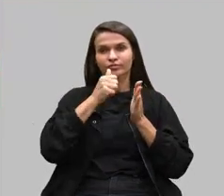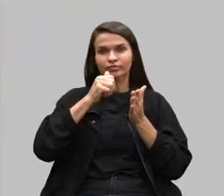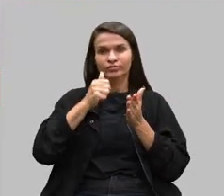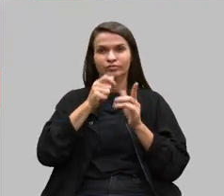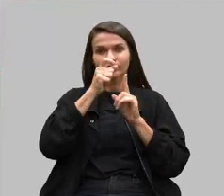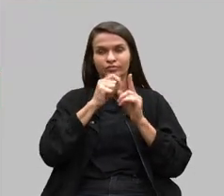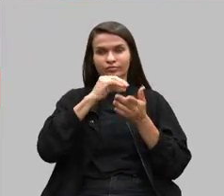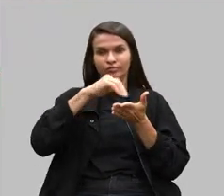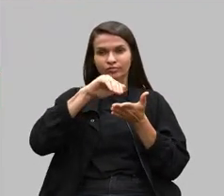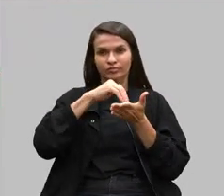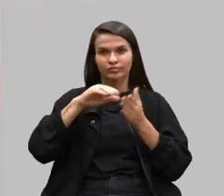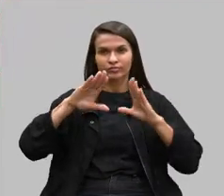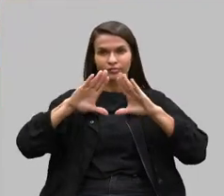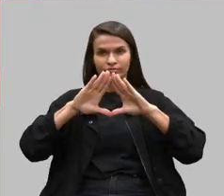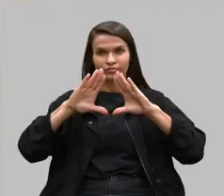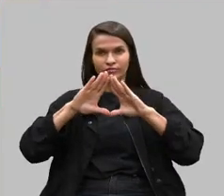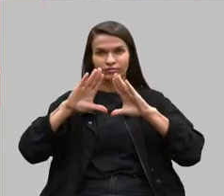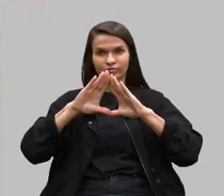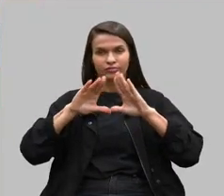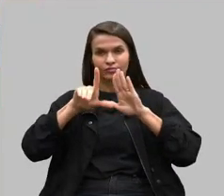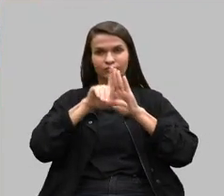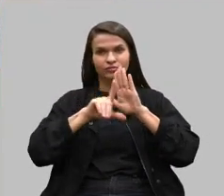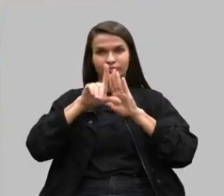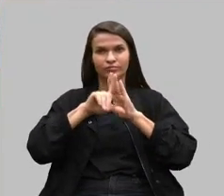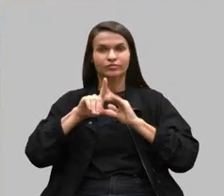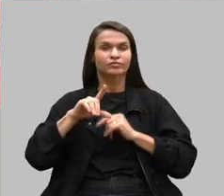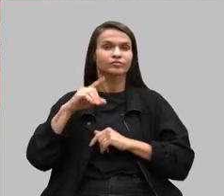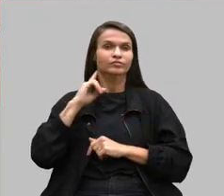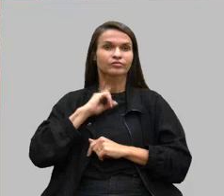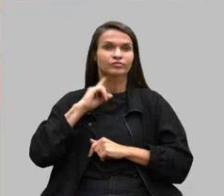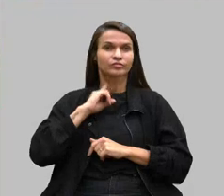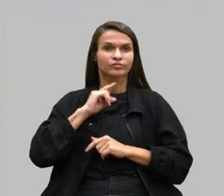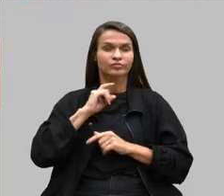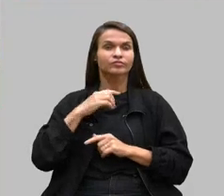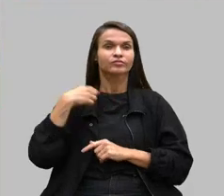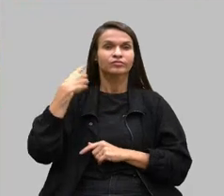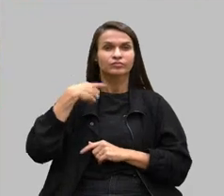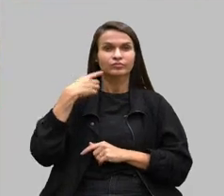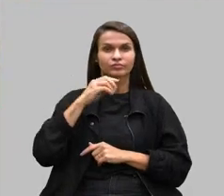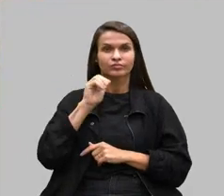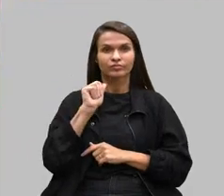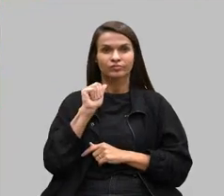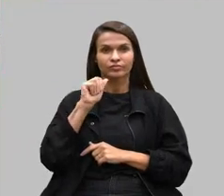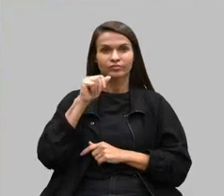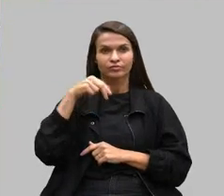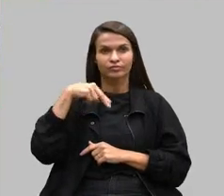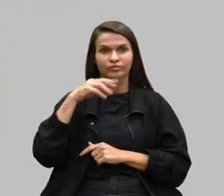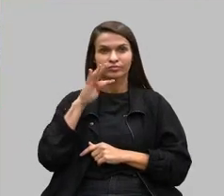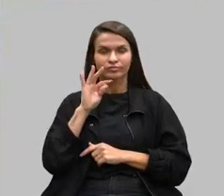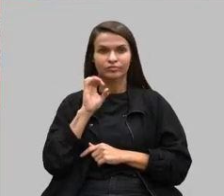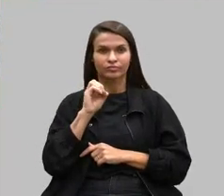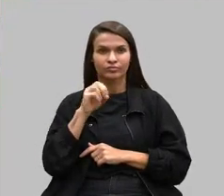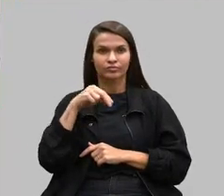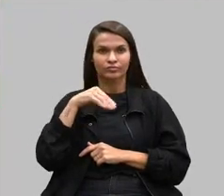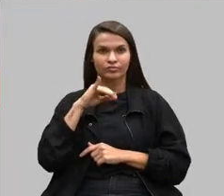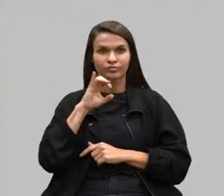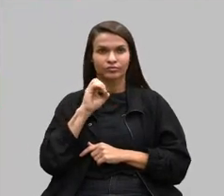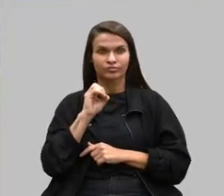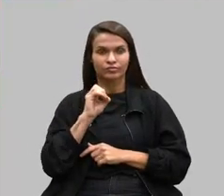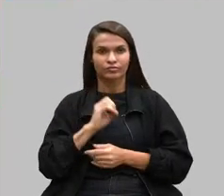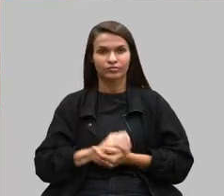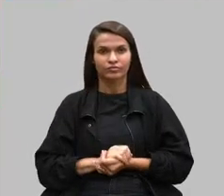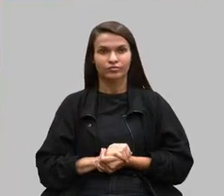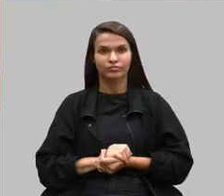Assembleia Legislativa de Minas Gerais Deputado Antônio Carlos Arantes gostaria de